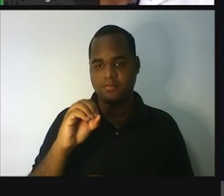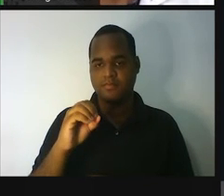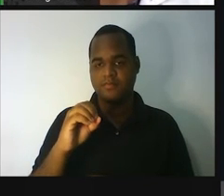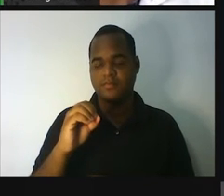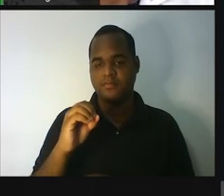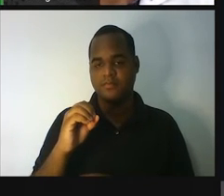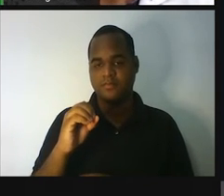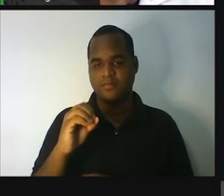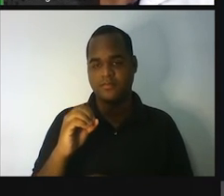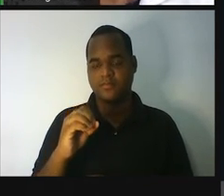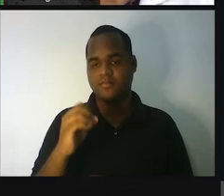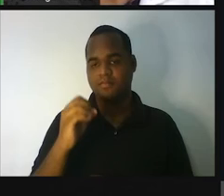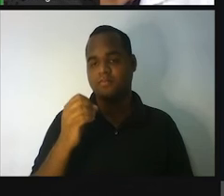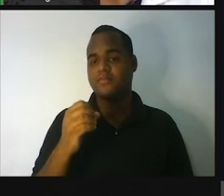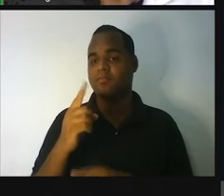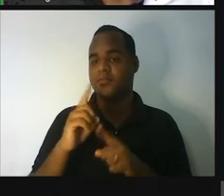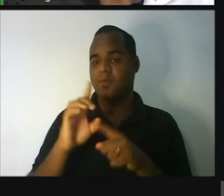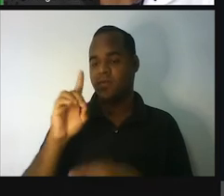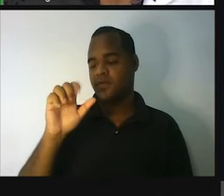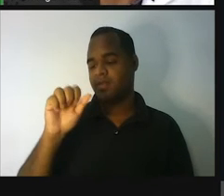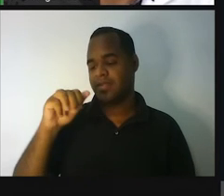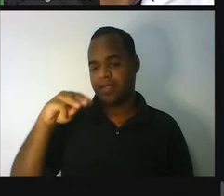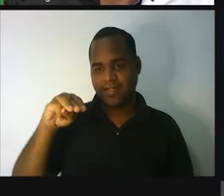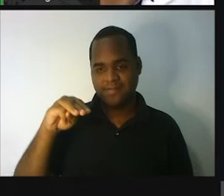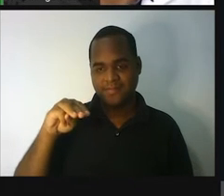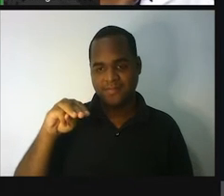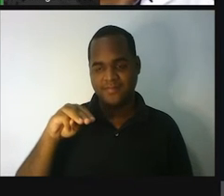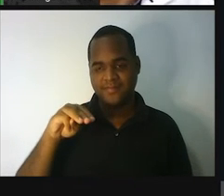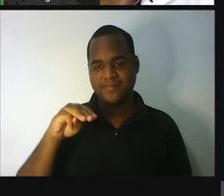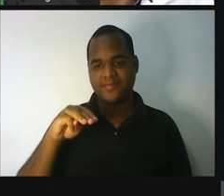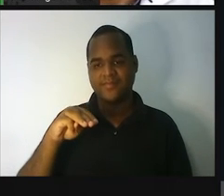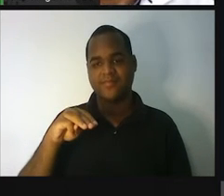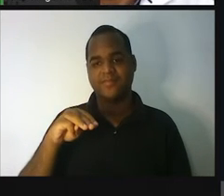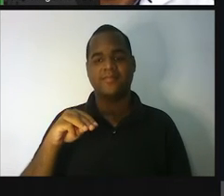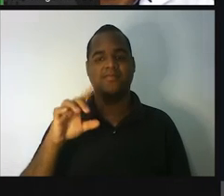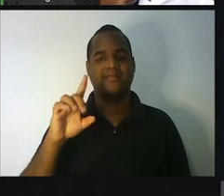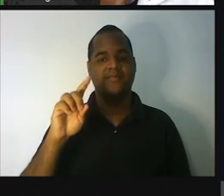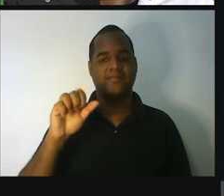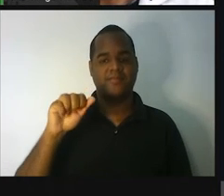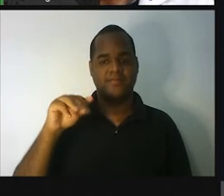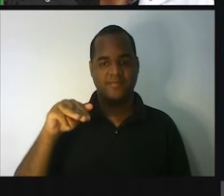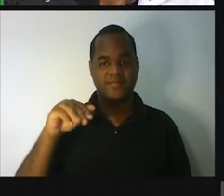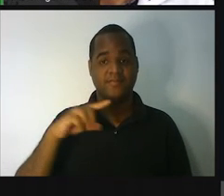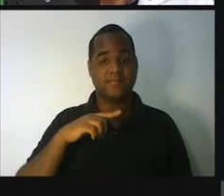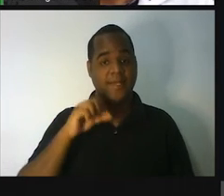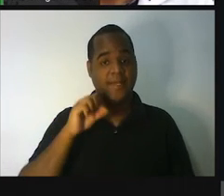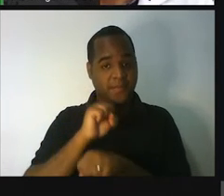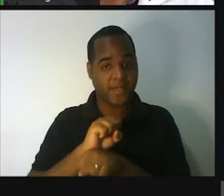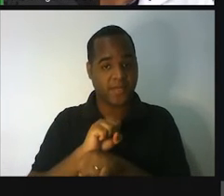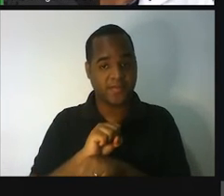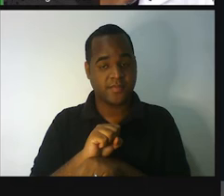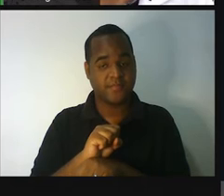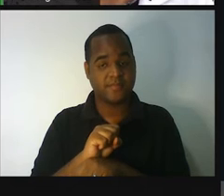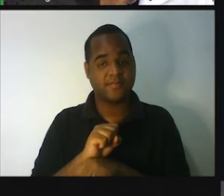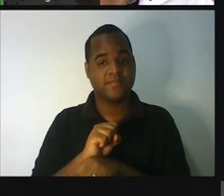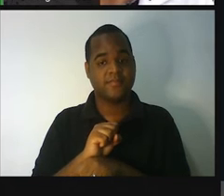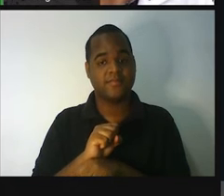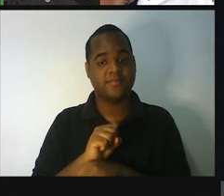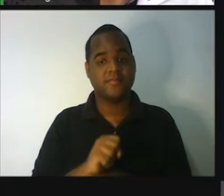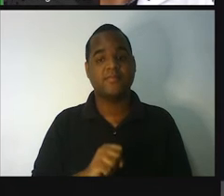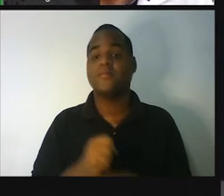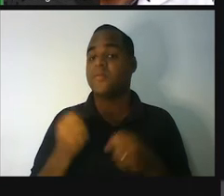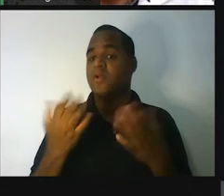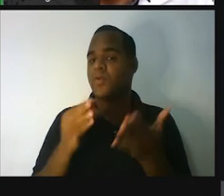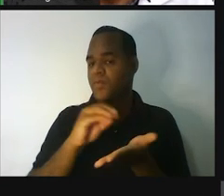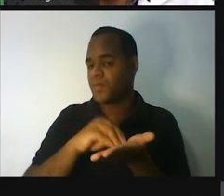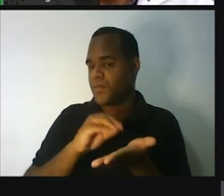E aí eu paro novo cama 1700 de câmbio bom agora para chegar no médico só